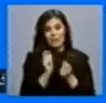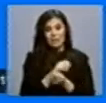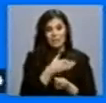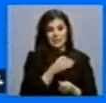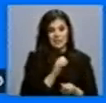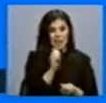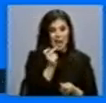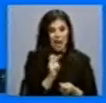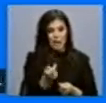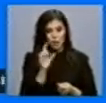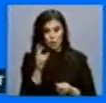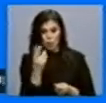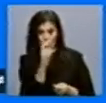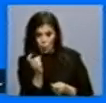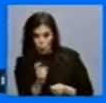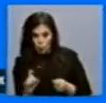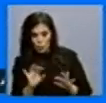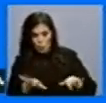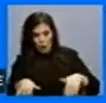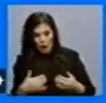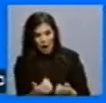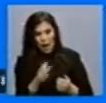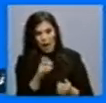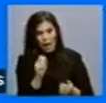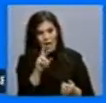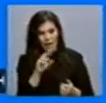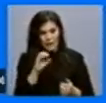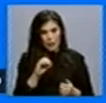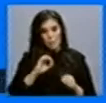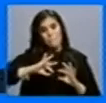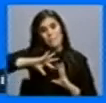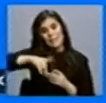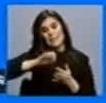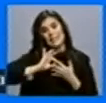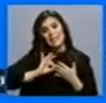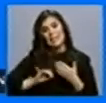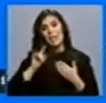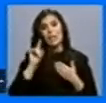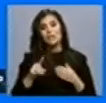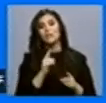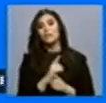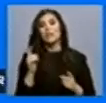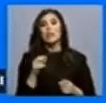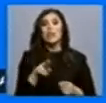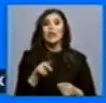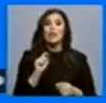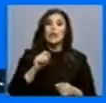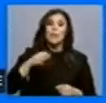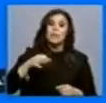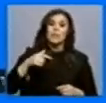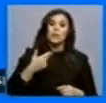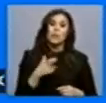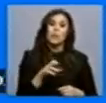anos-luz, qualquer exoplaneta com essas características. Portanto, passar de um Neptuno para uma